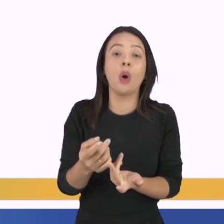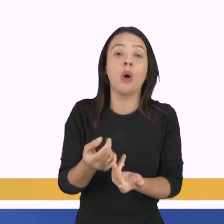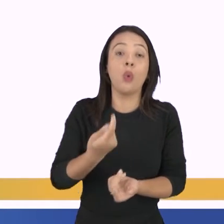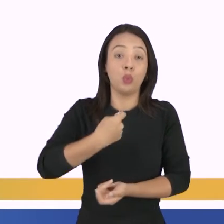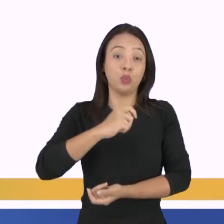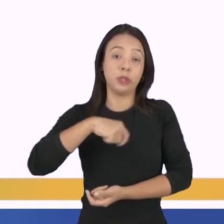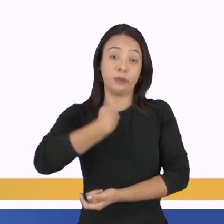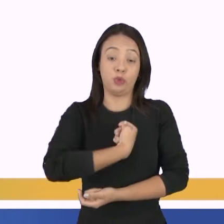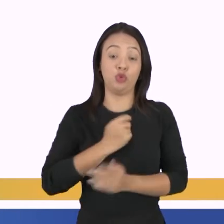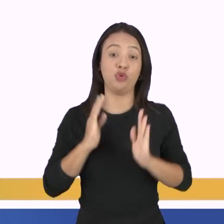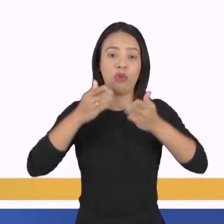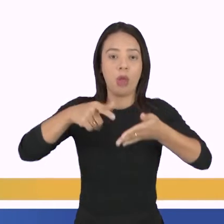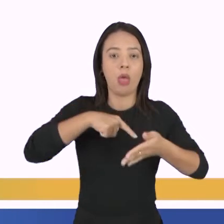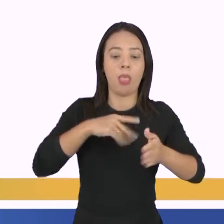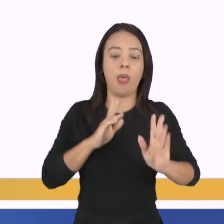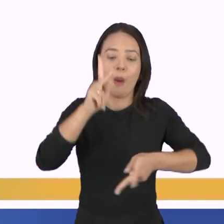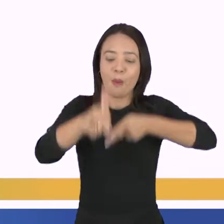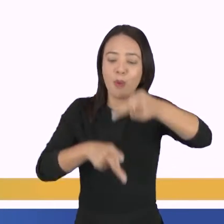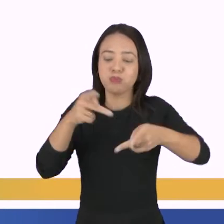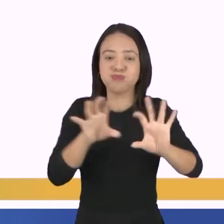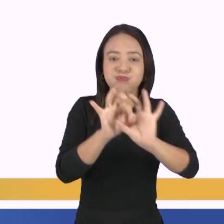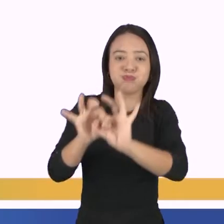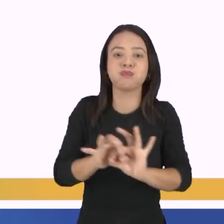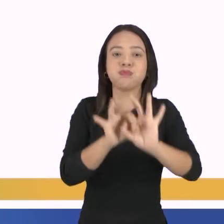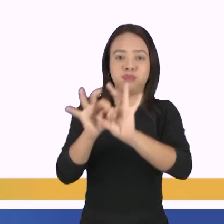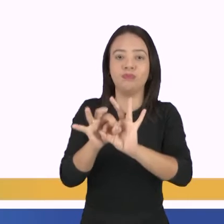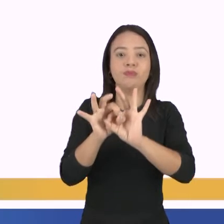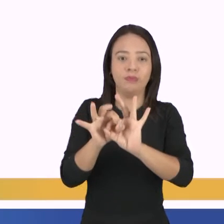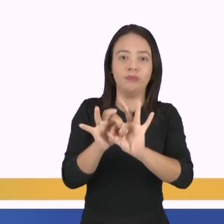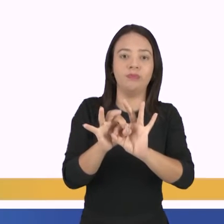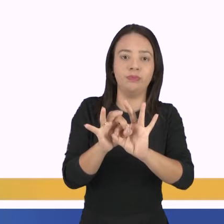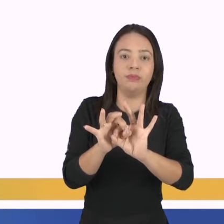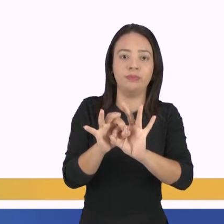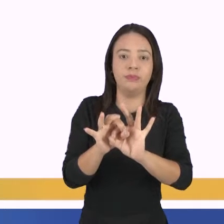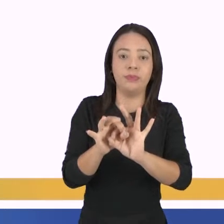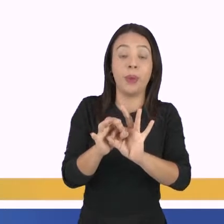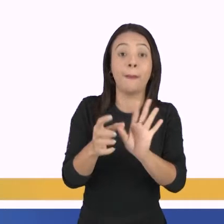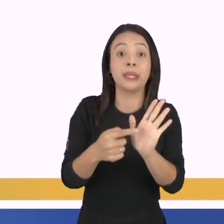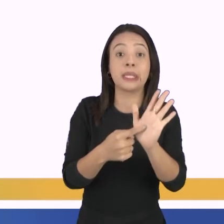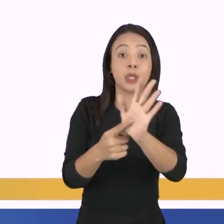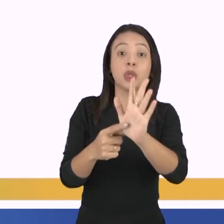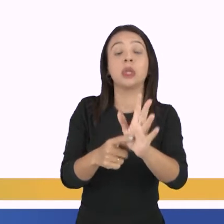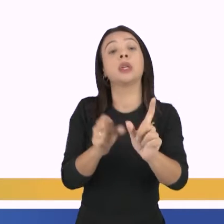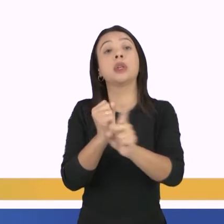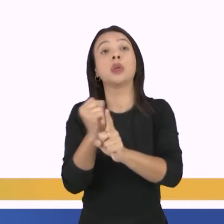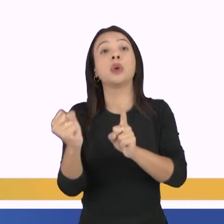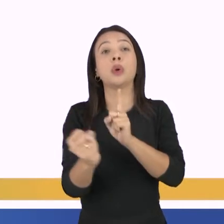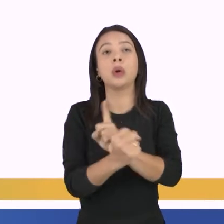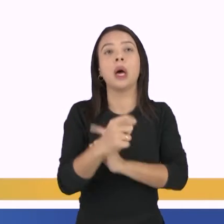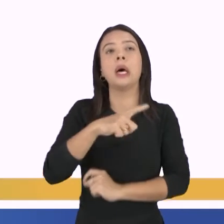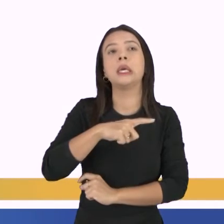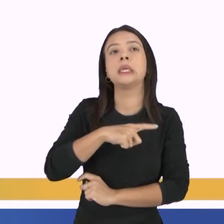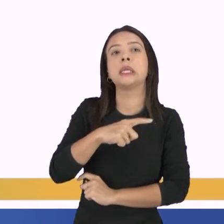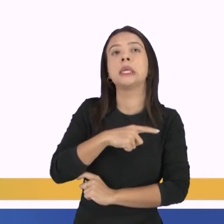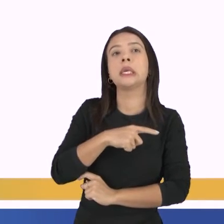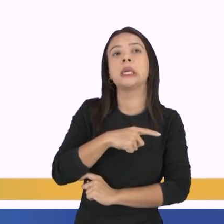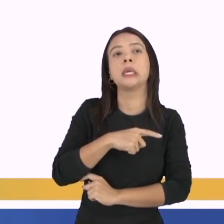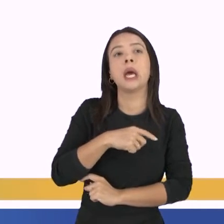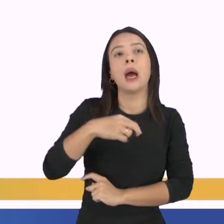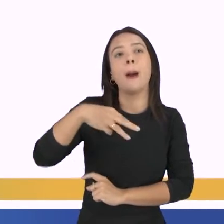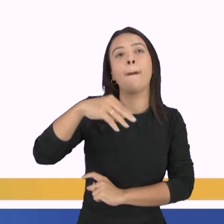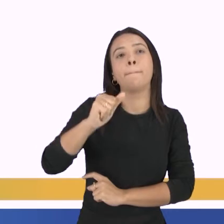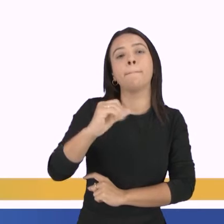grandes construtores, né, como um símbolo dessa sociedade, vamos ter a lendária Machu Picchu, né, resistente